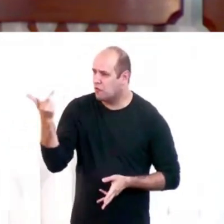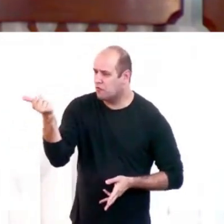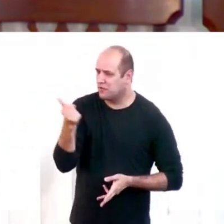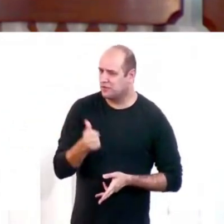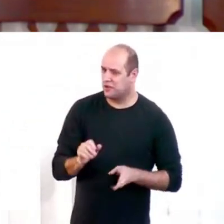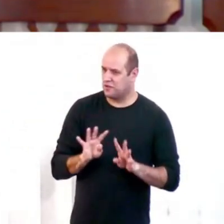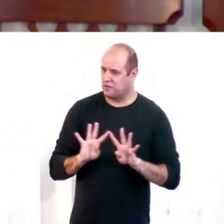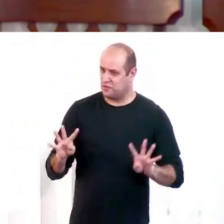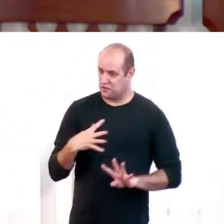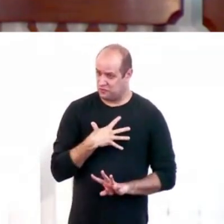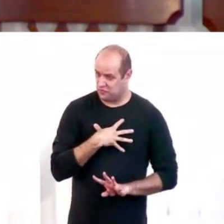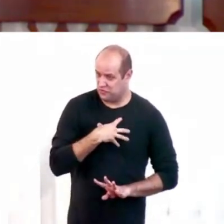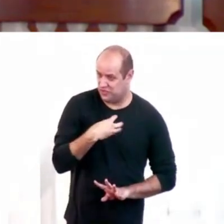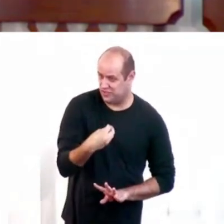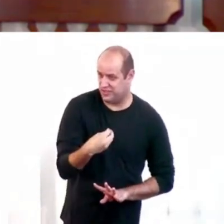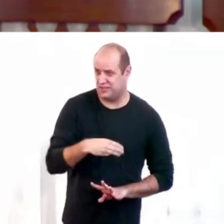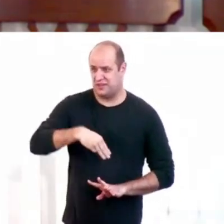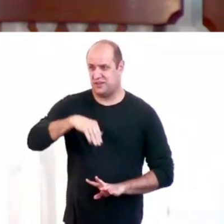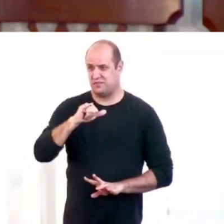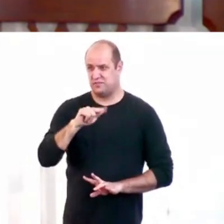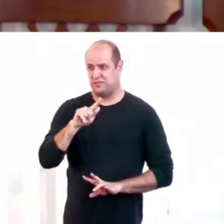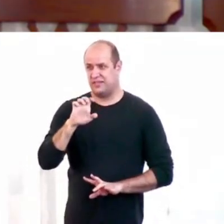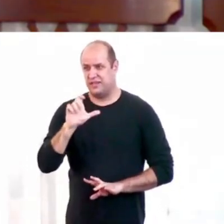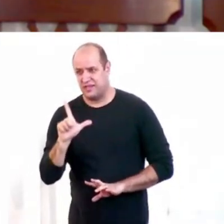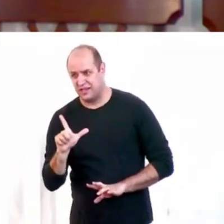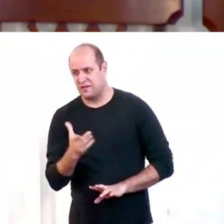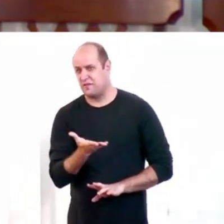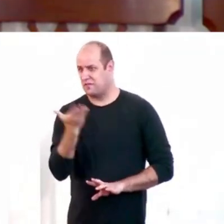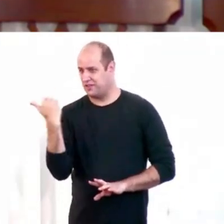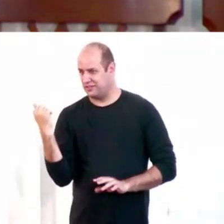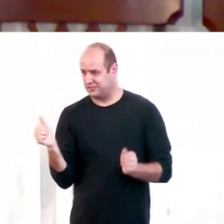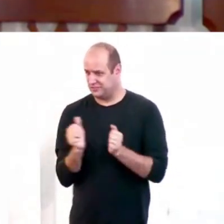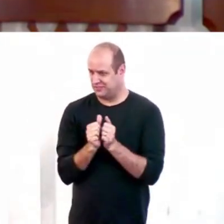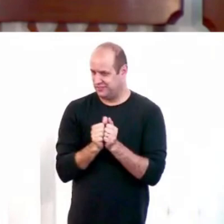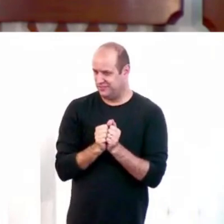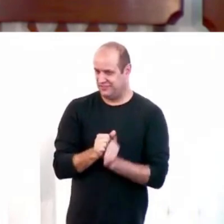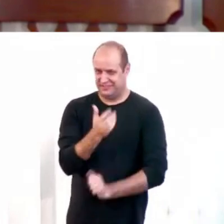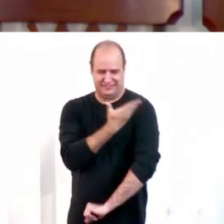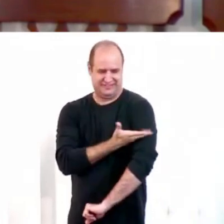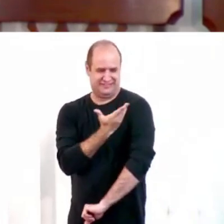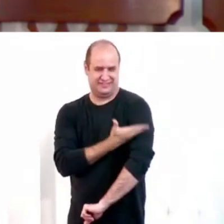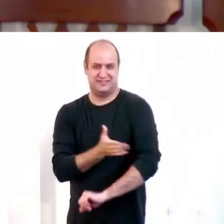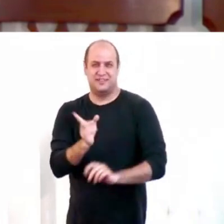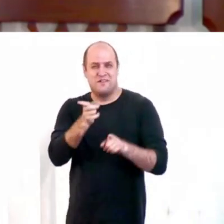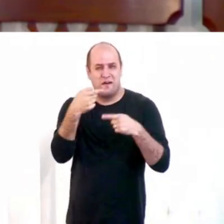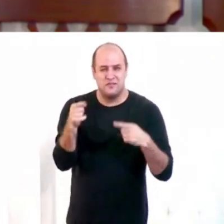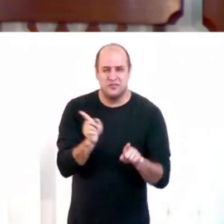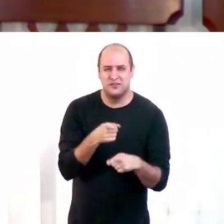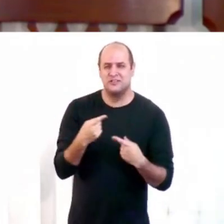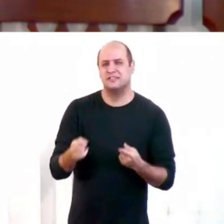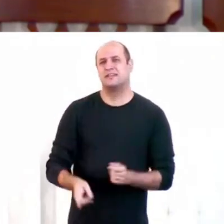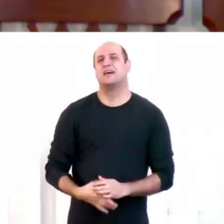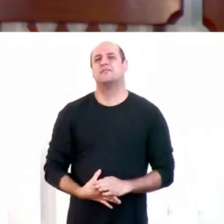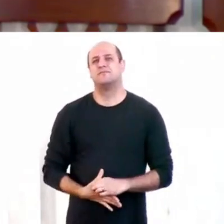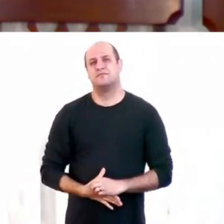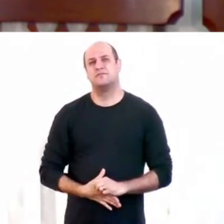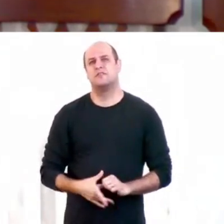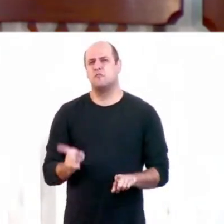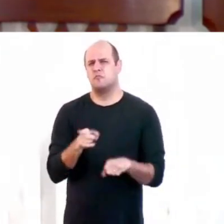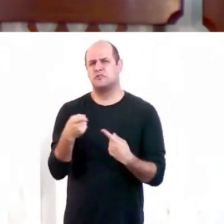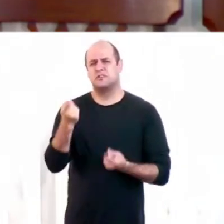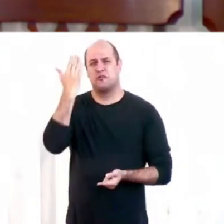minha filha pelo menos, o Miguel, não sei, vamos lá. Eles ensaiaram um trechinho de um hino muito